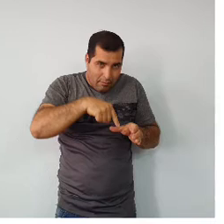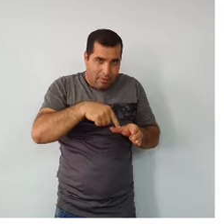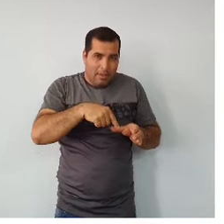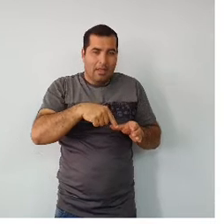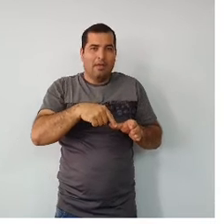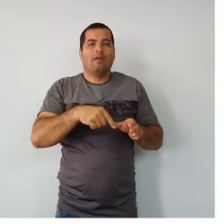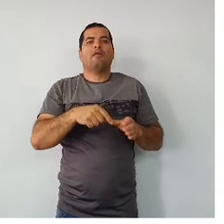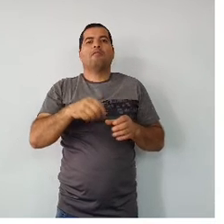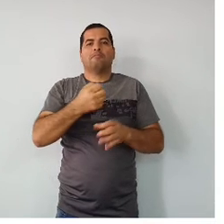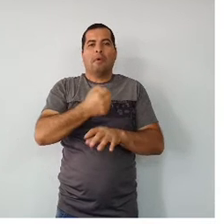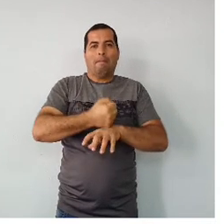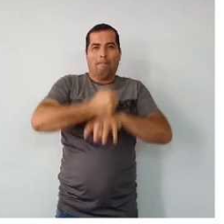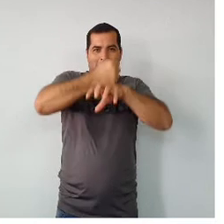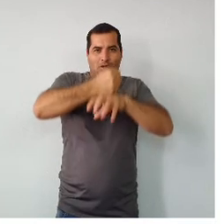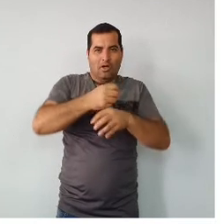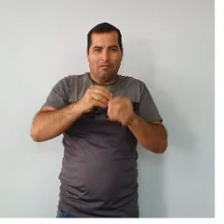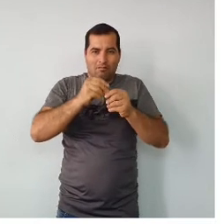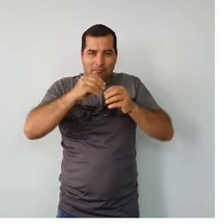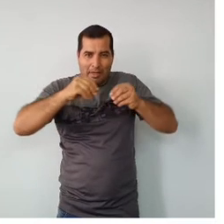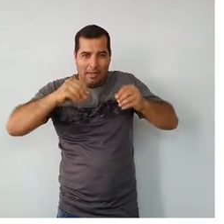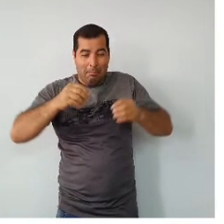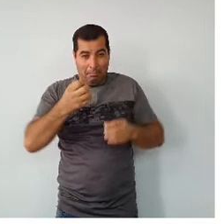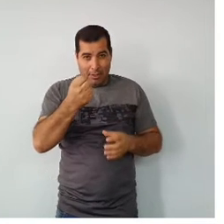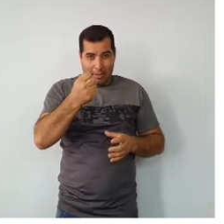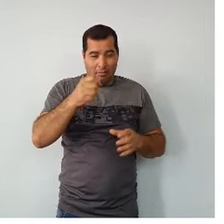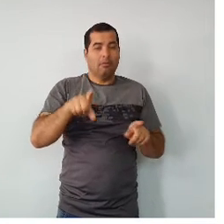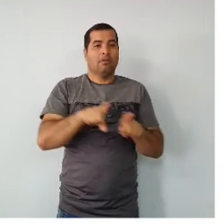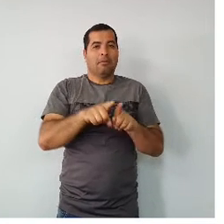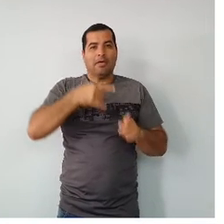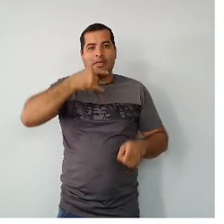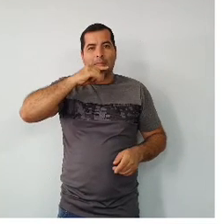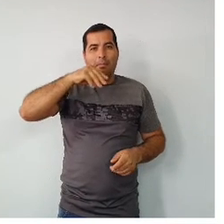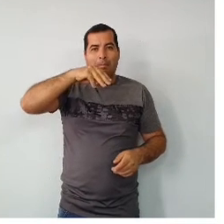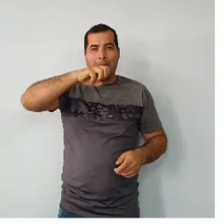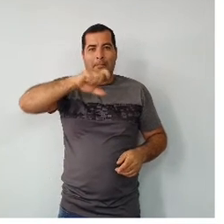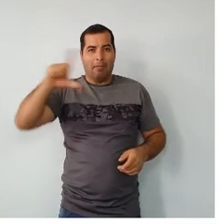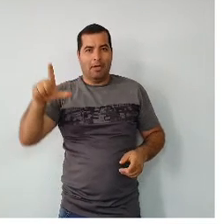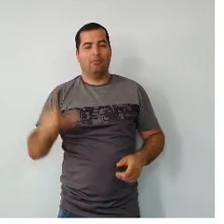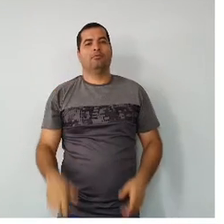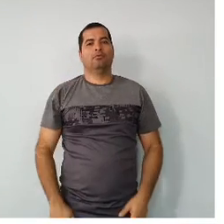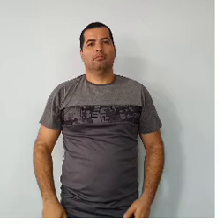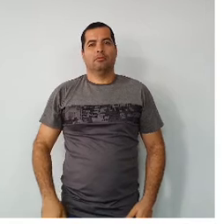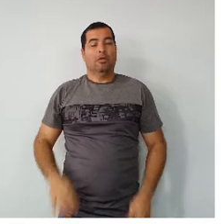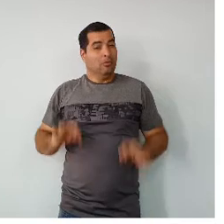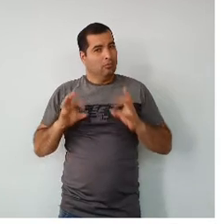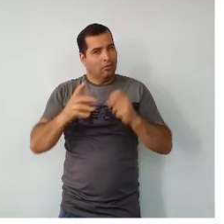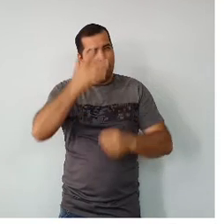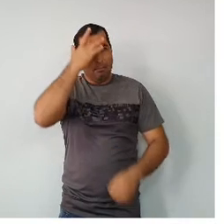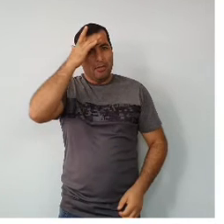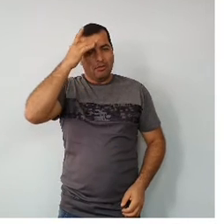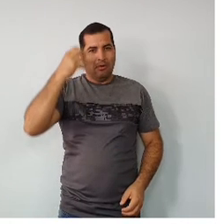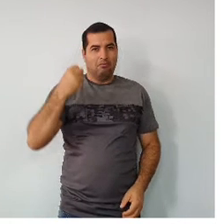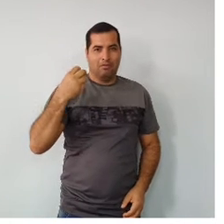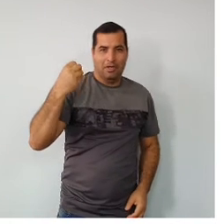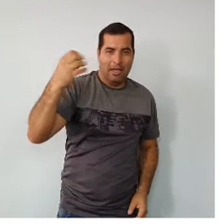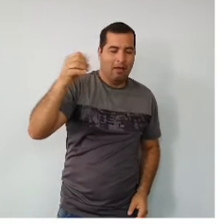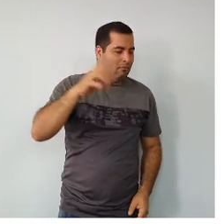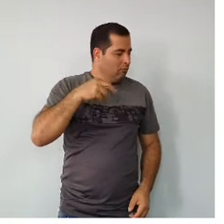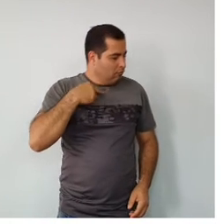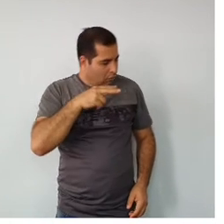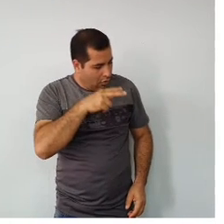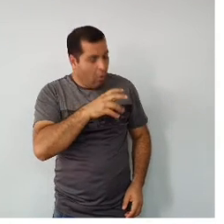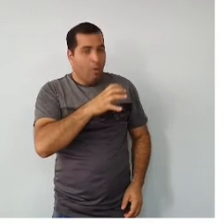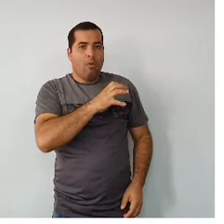Pirão feito com farinha de mandioca, cachaça, açúcar e mel. Era muito apreciado pelos viajantes aqui da região